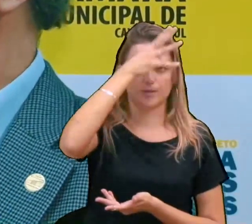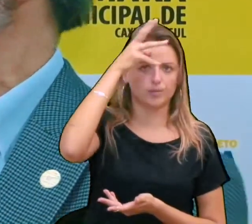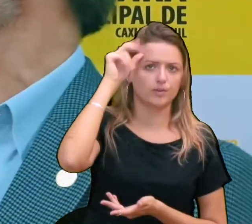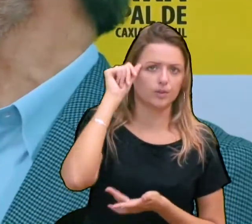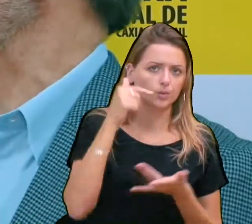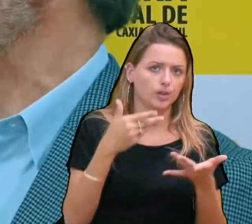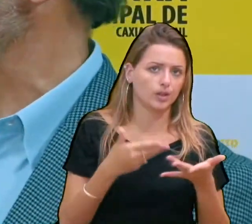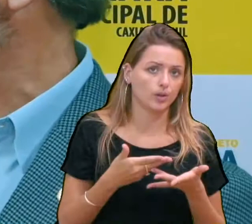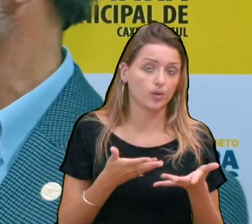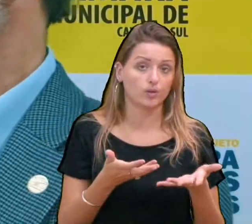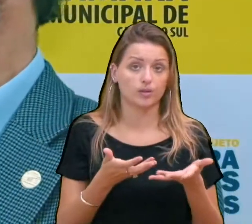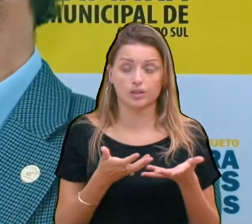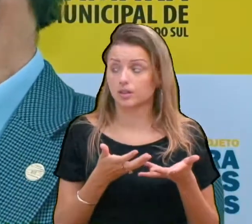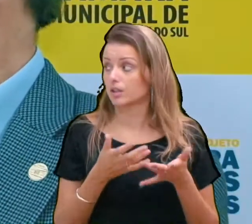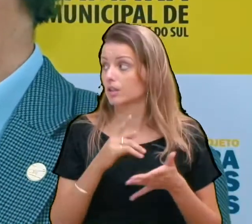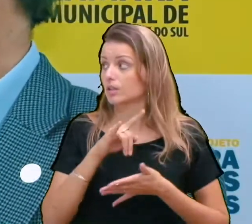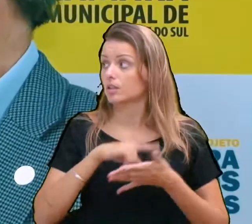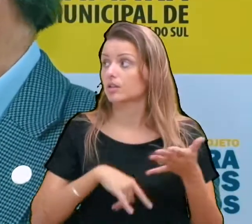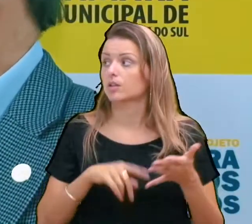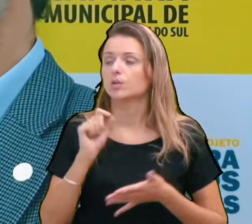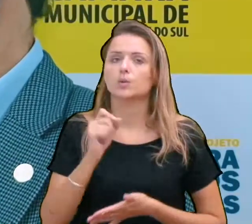nesse momento, está exigindo...